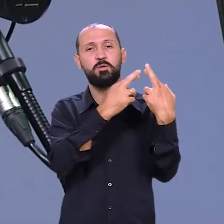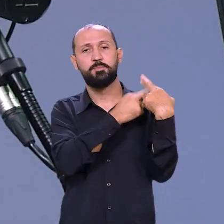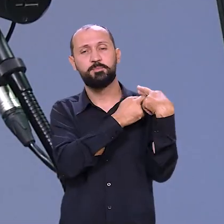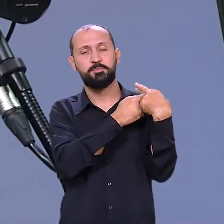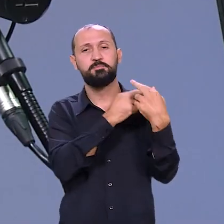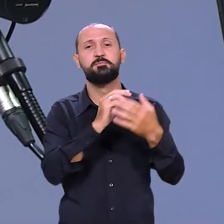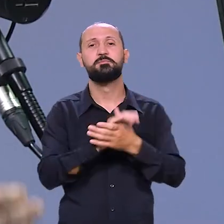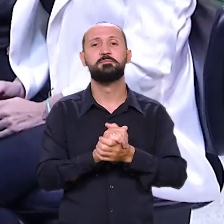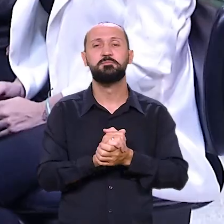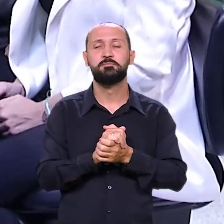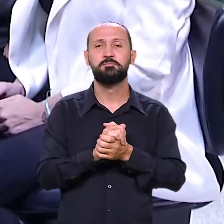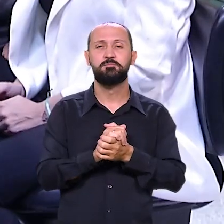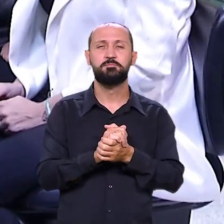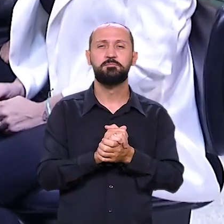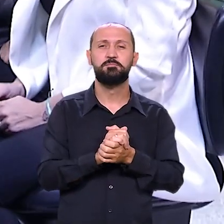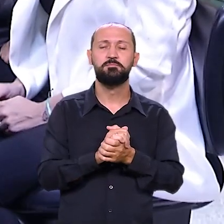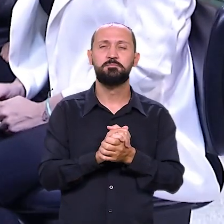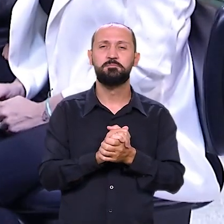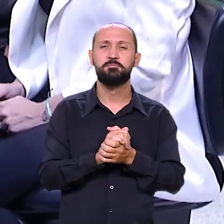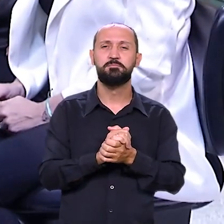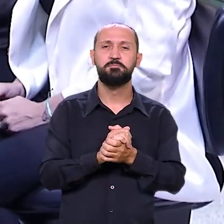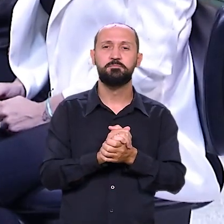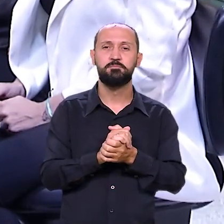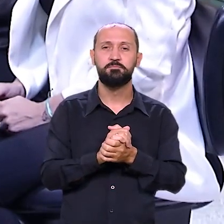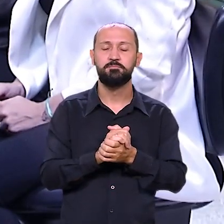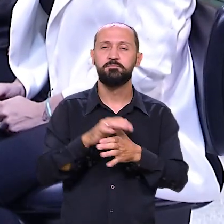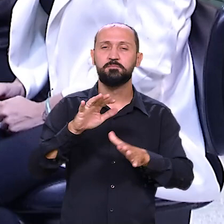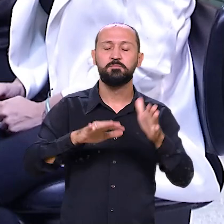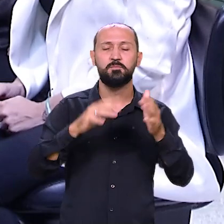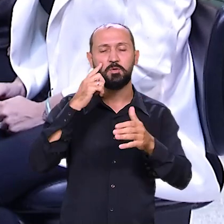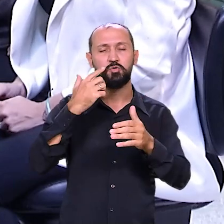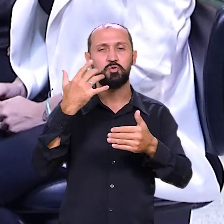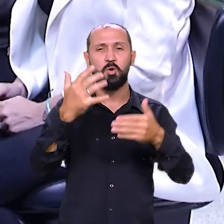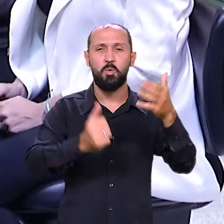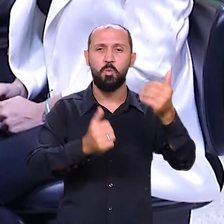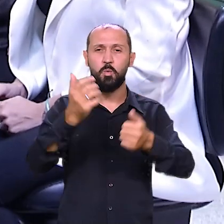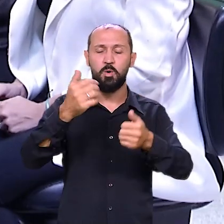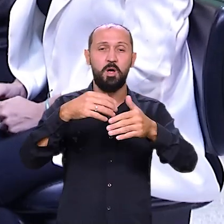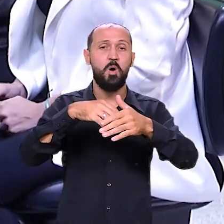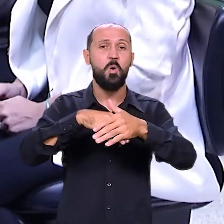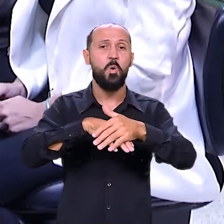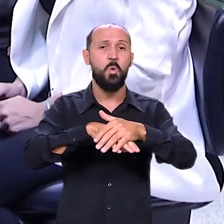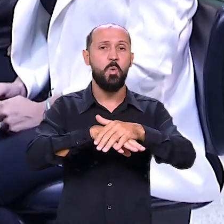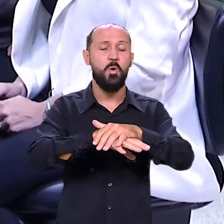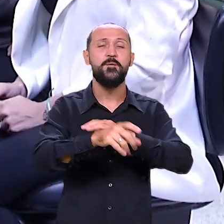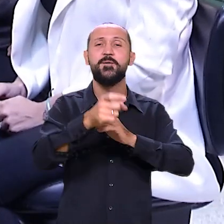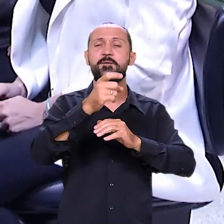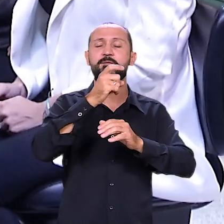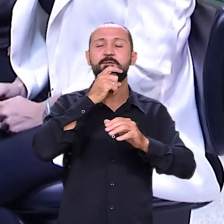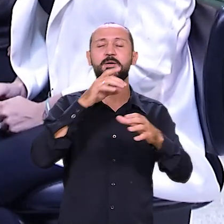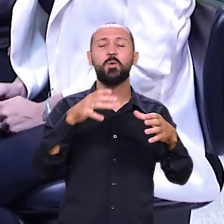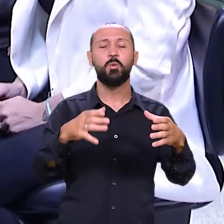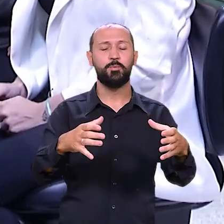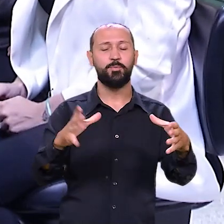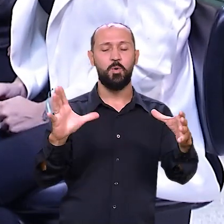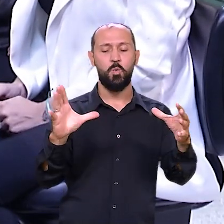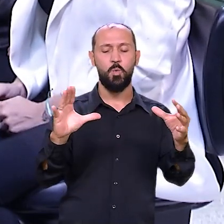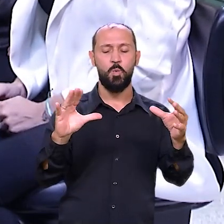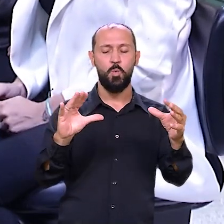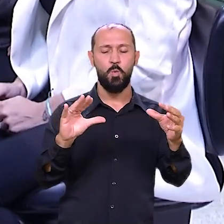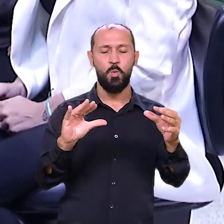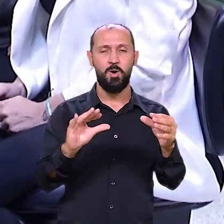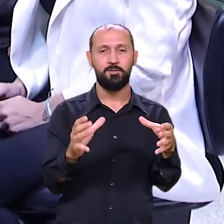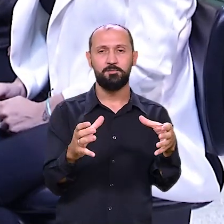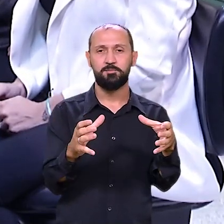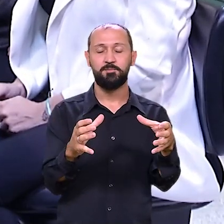responsável. Então, ele fica lá, deixa o leite adequadamente resfriado, né?